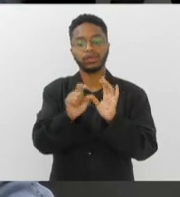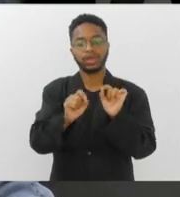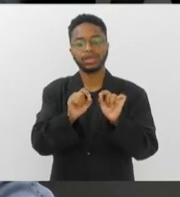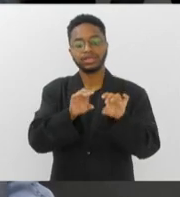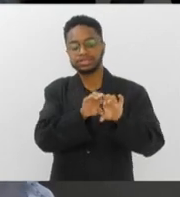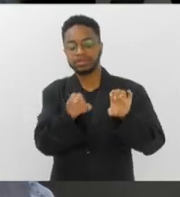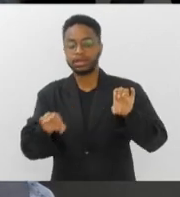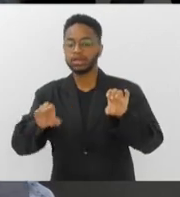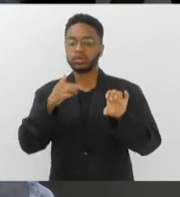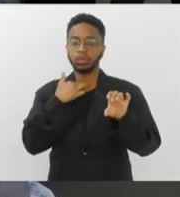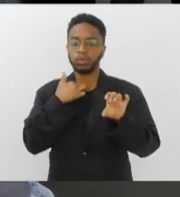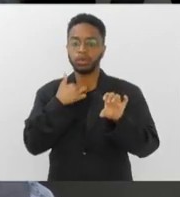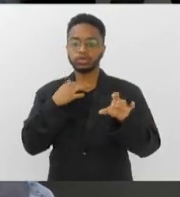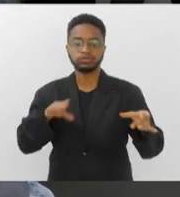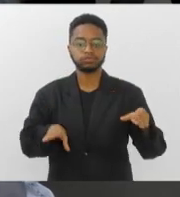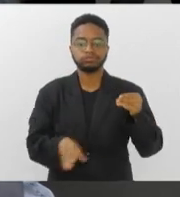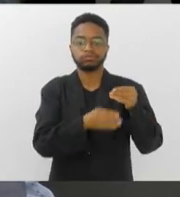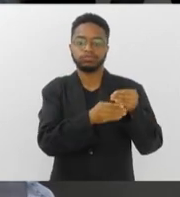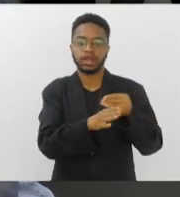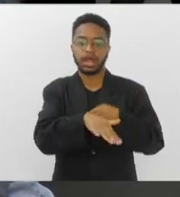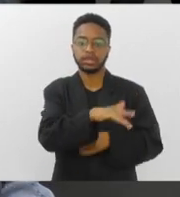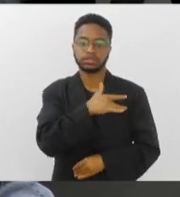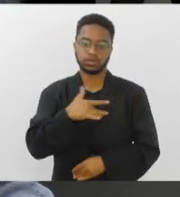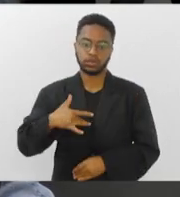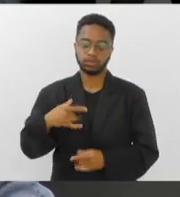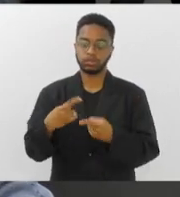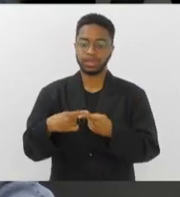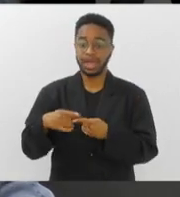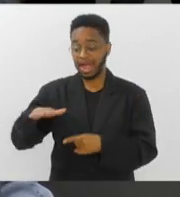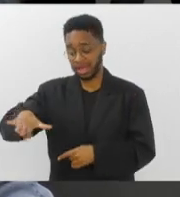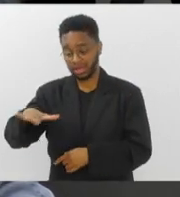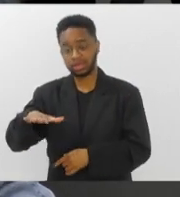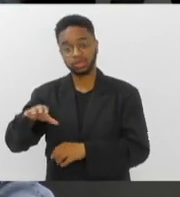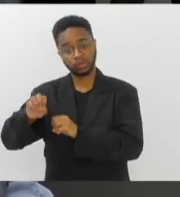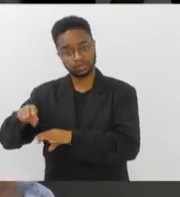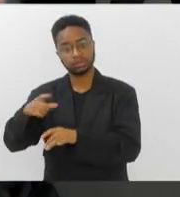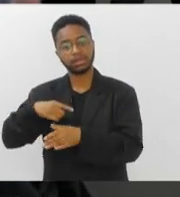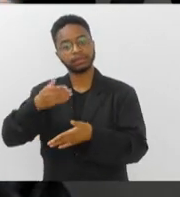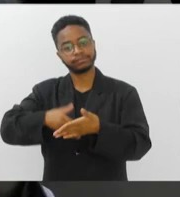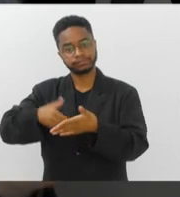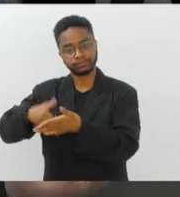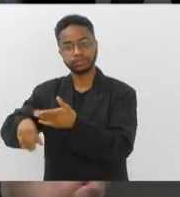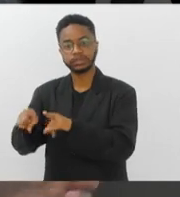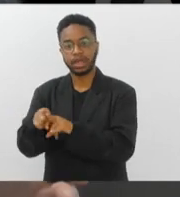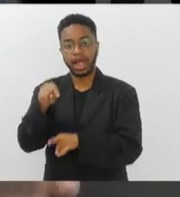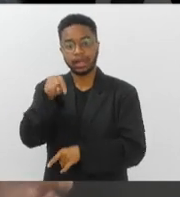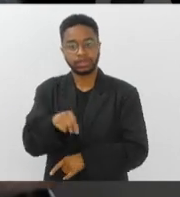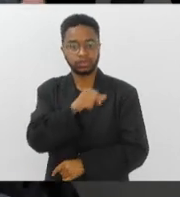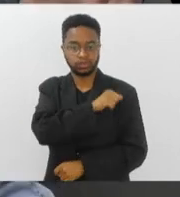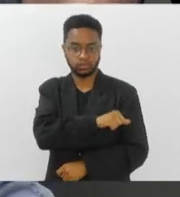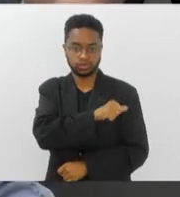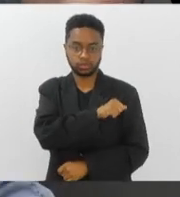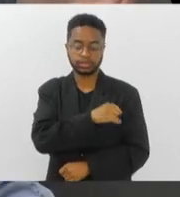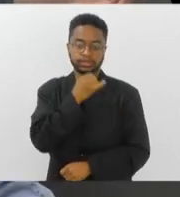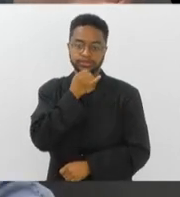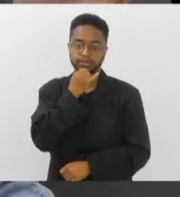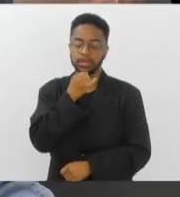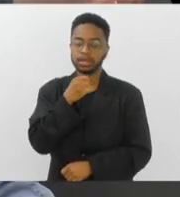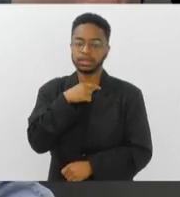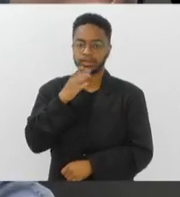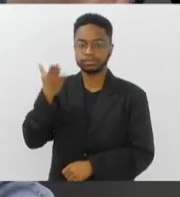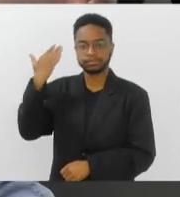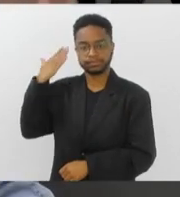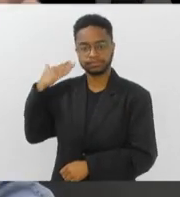pode contar como investimento em saúde. Na área da educação, você também tem essas delimitações. Aqui no estado do Rio de Janeiro, a gente teve alguns